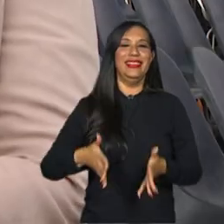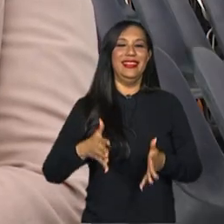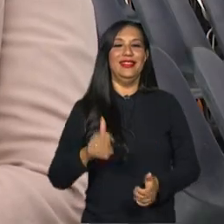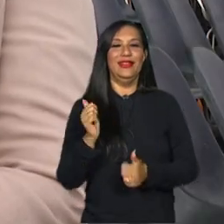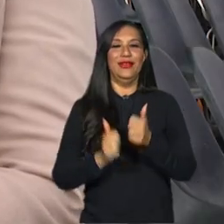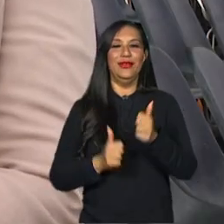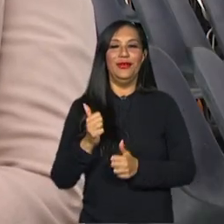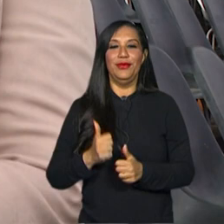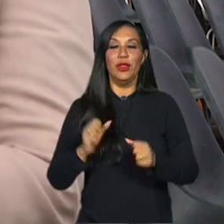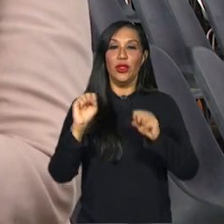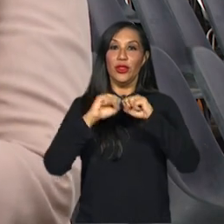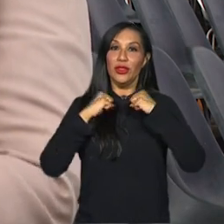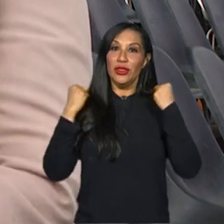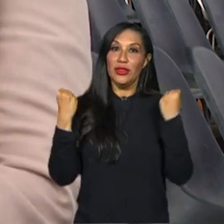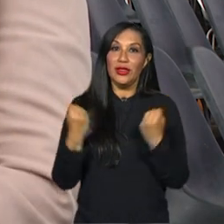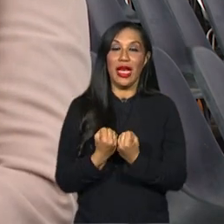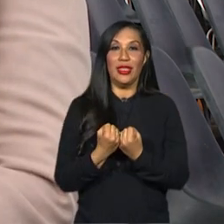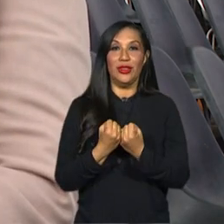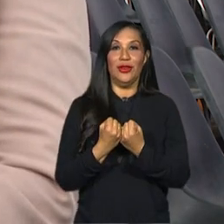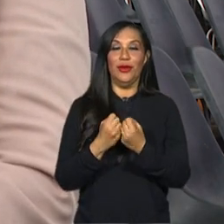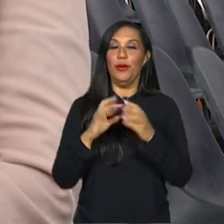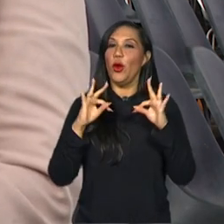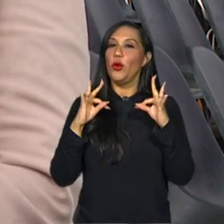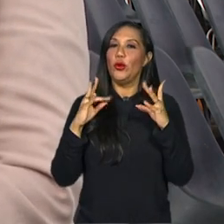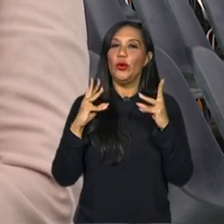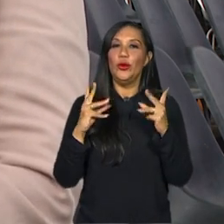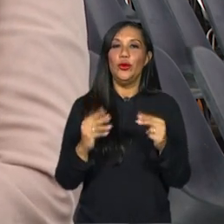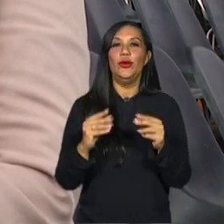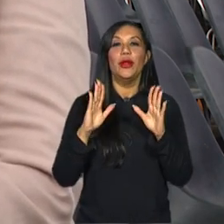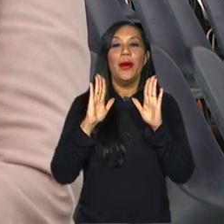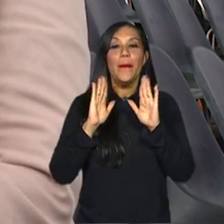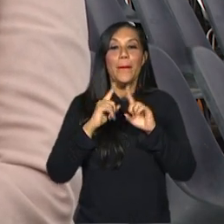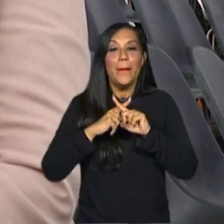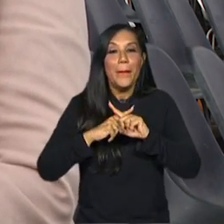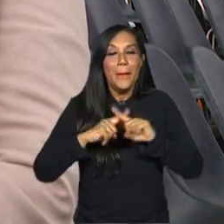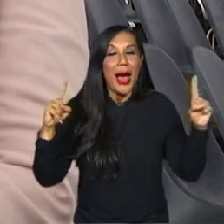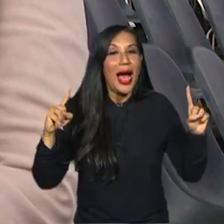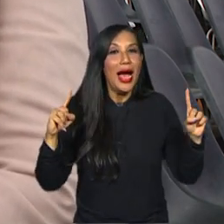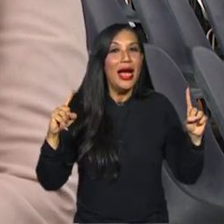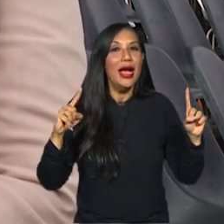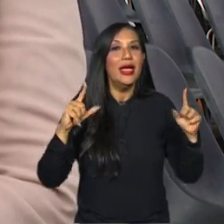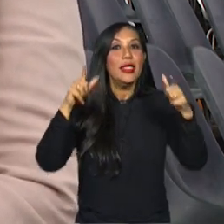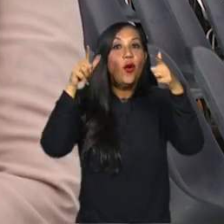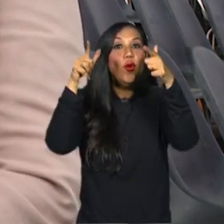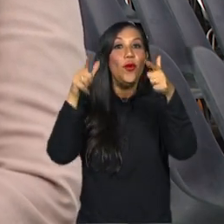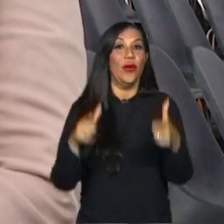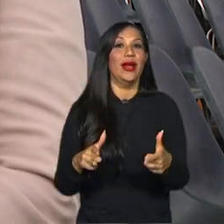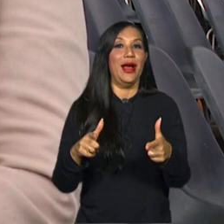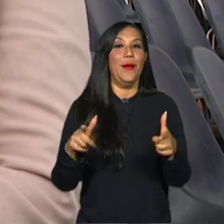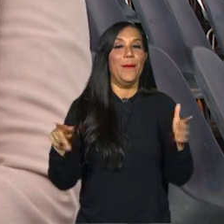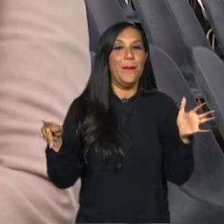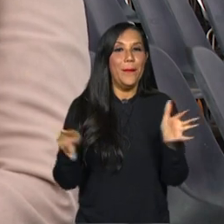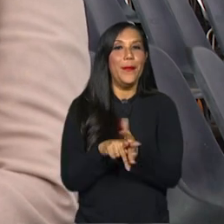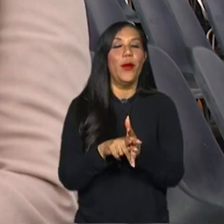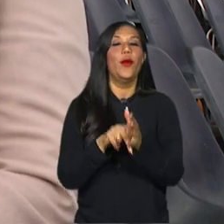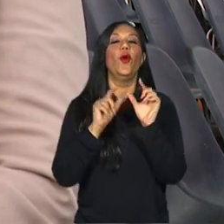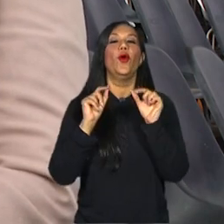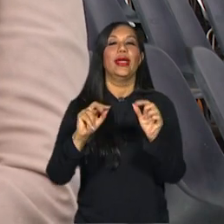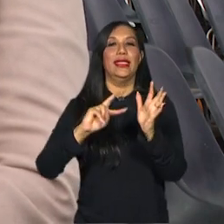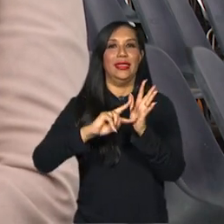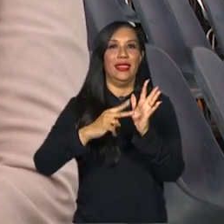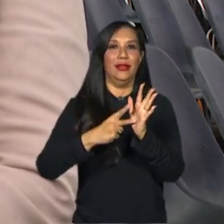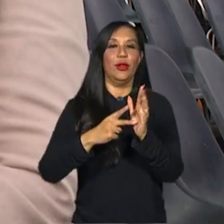Os estádios de futebol podem ser tudo, mas eles são o lugar mesmo, o que define